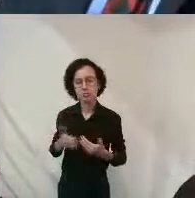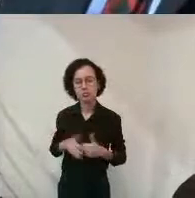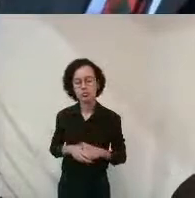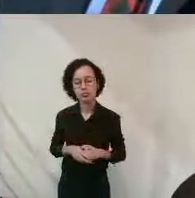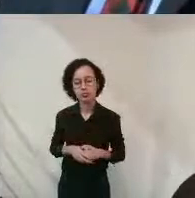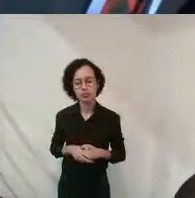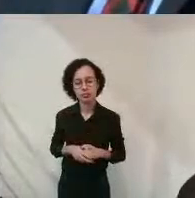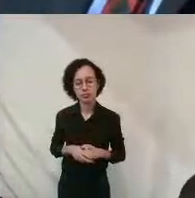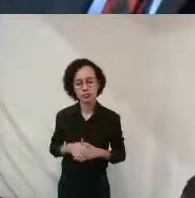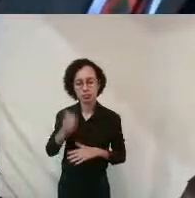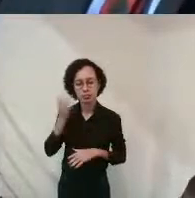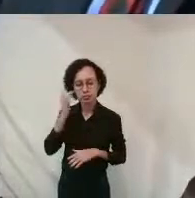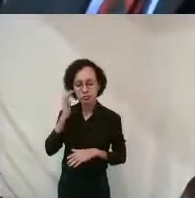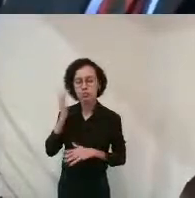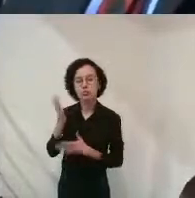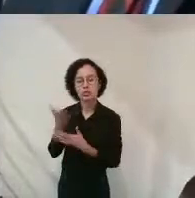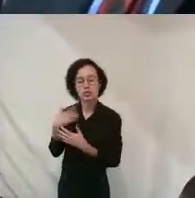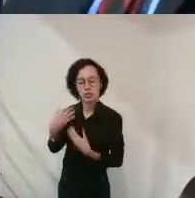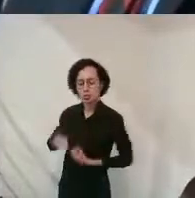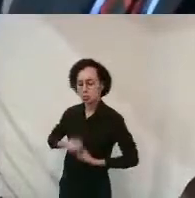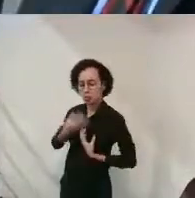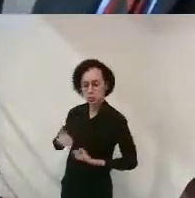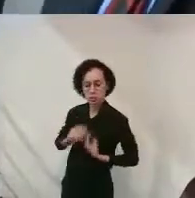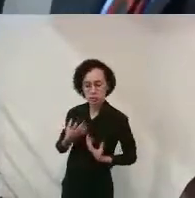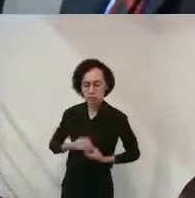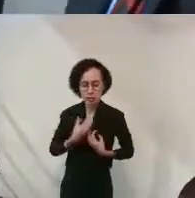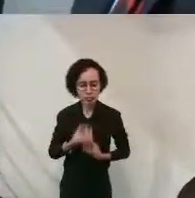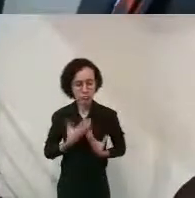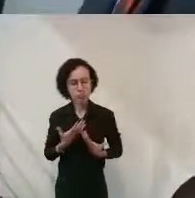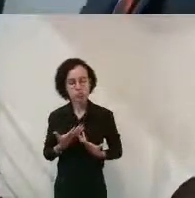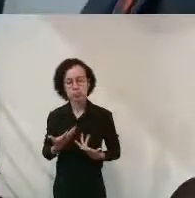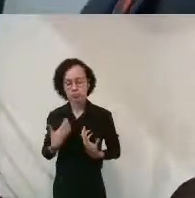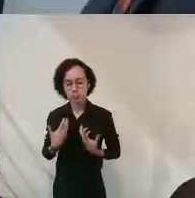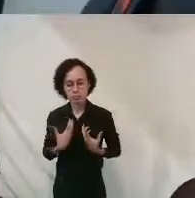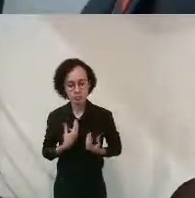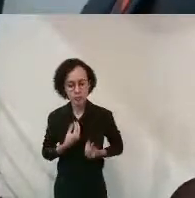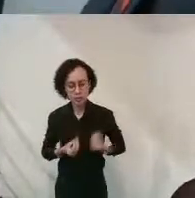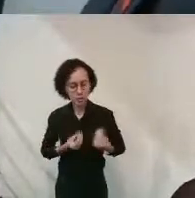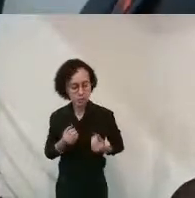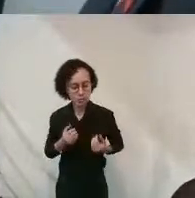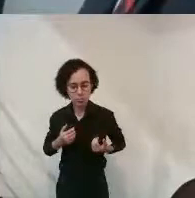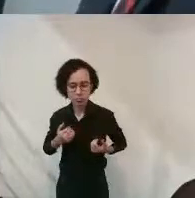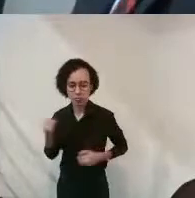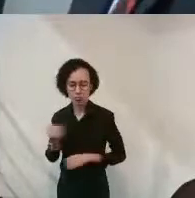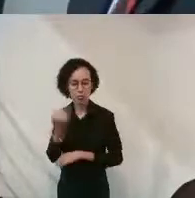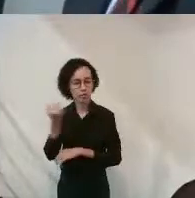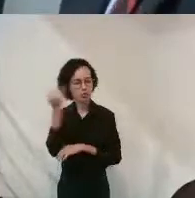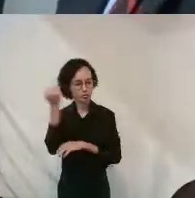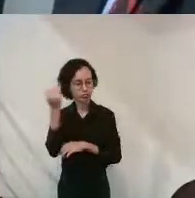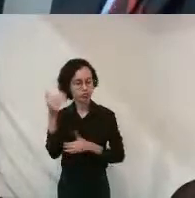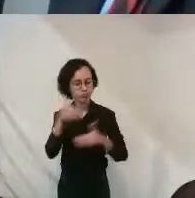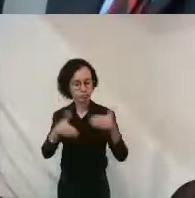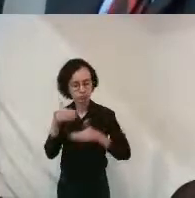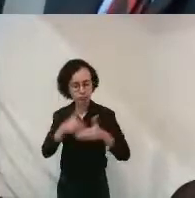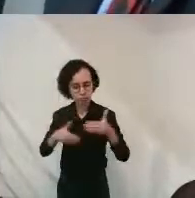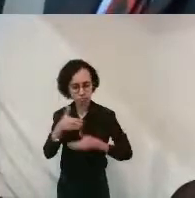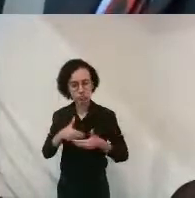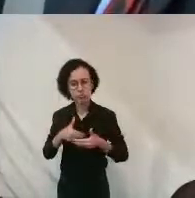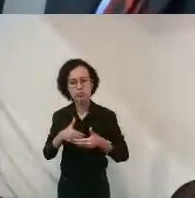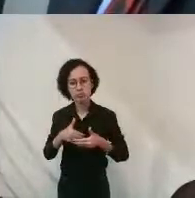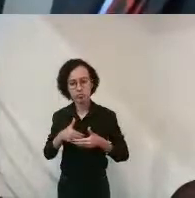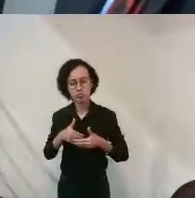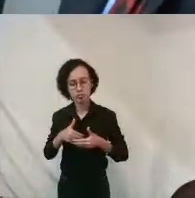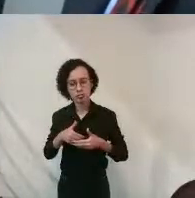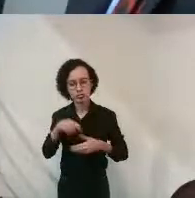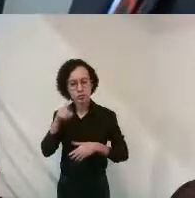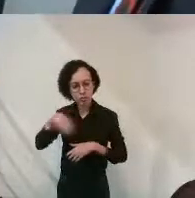eu acho que o seu poema foi uma forma de dizer o quão é importante essa participação e o quanto